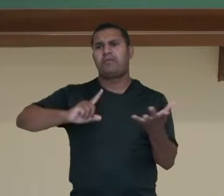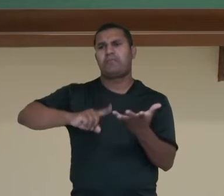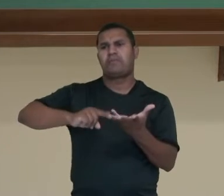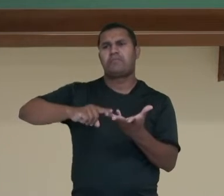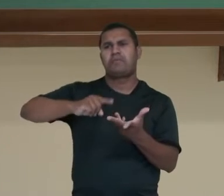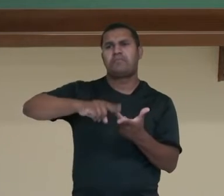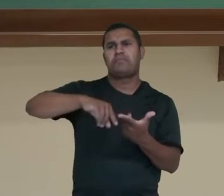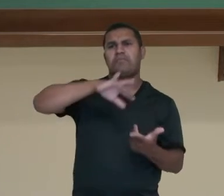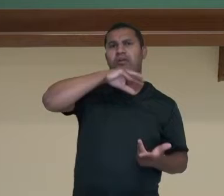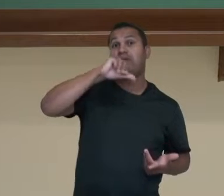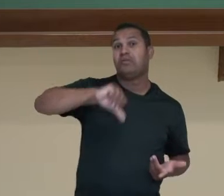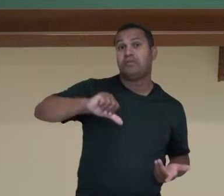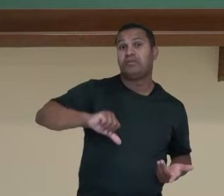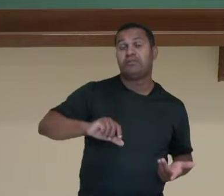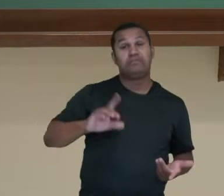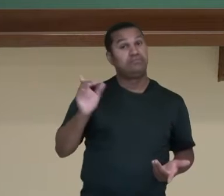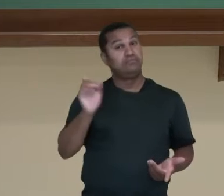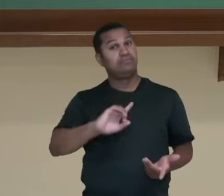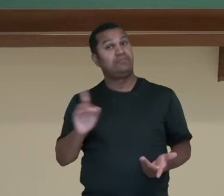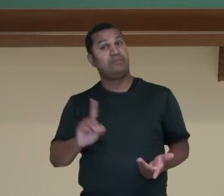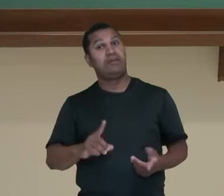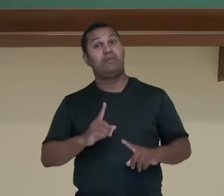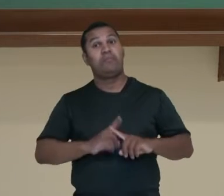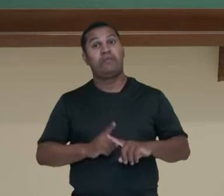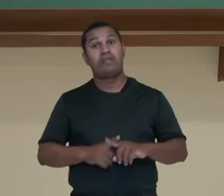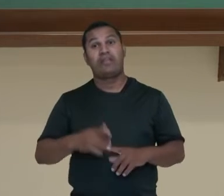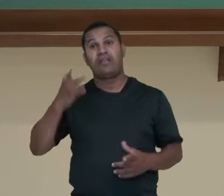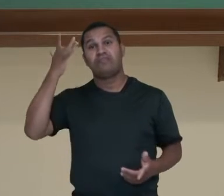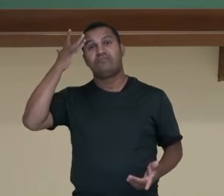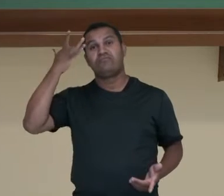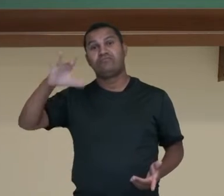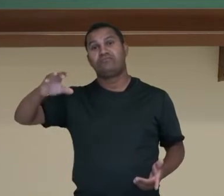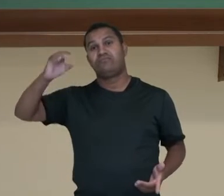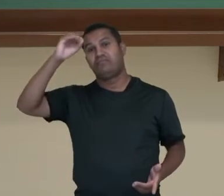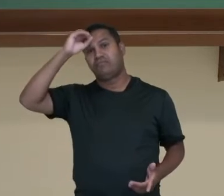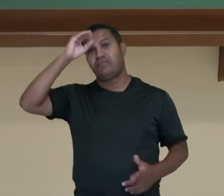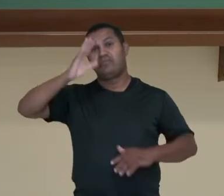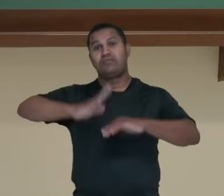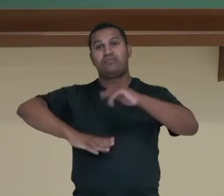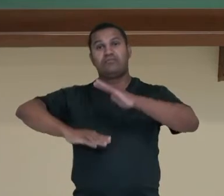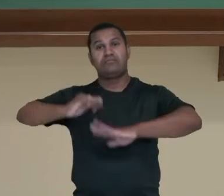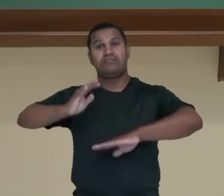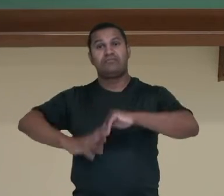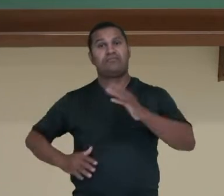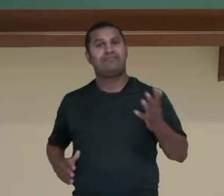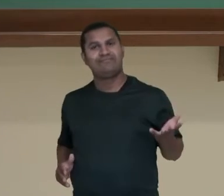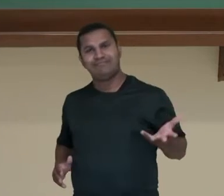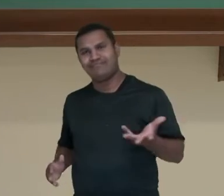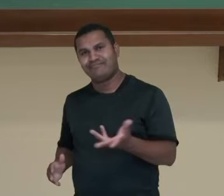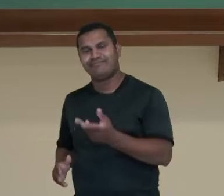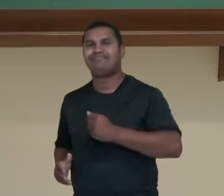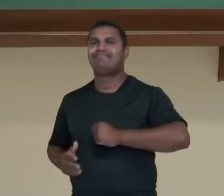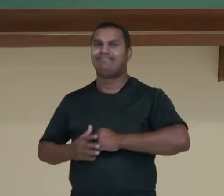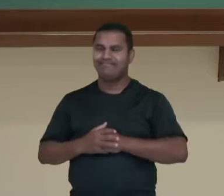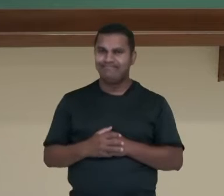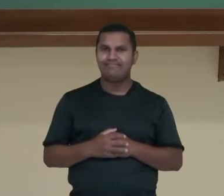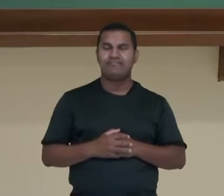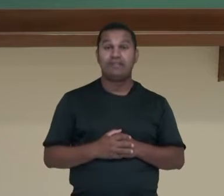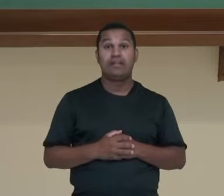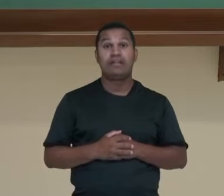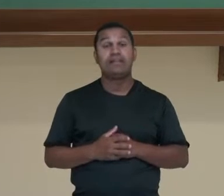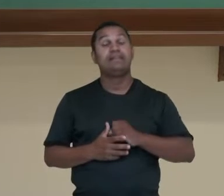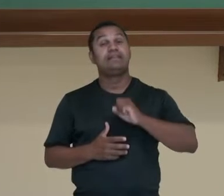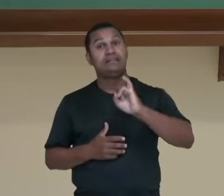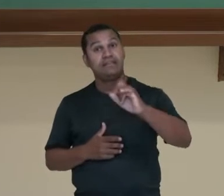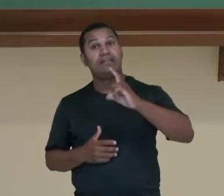é ruim. Eu não vou falar isso, porque eu não tenho capacidade para fazer essa avaliação. Se eu for fazer